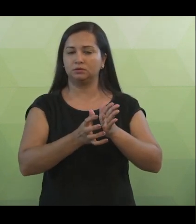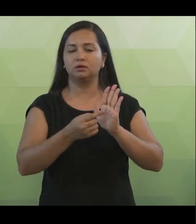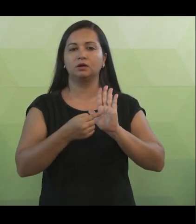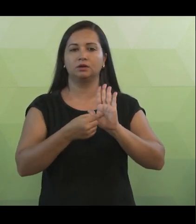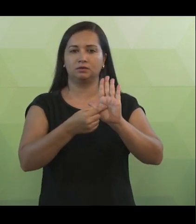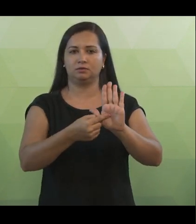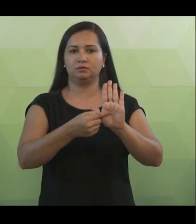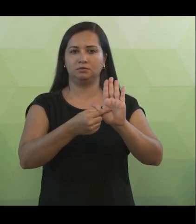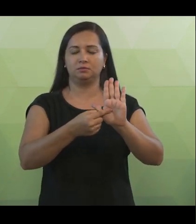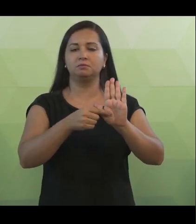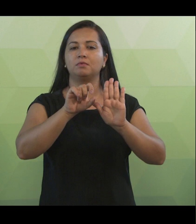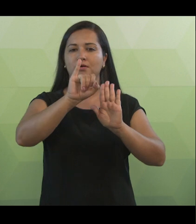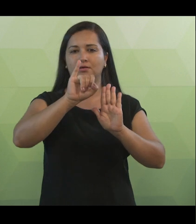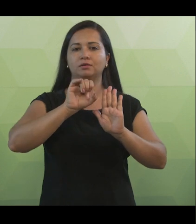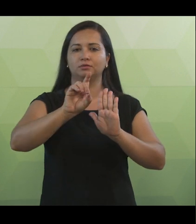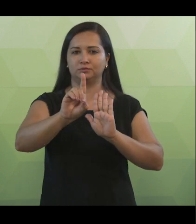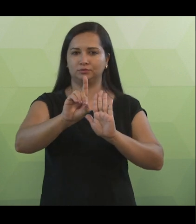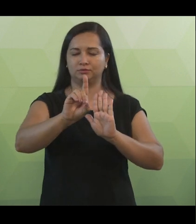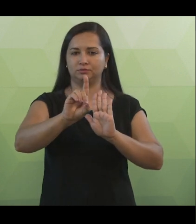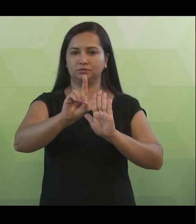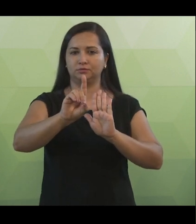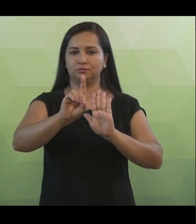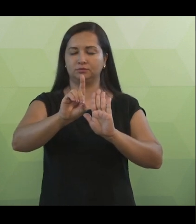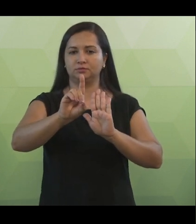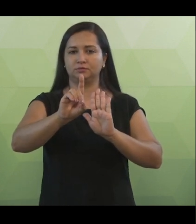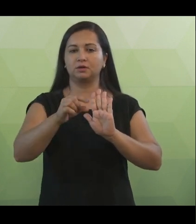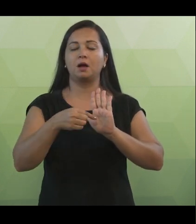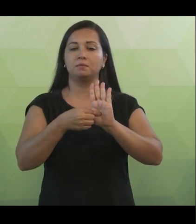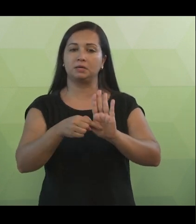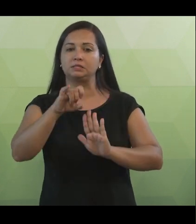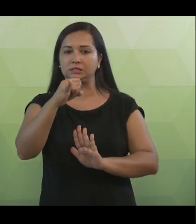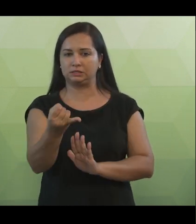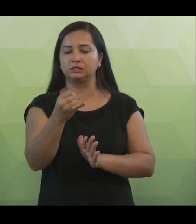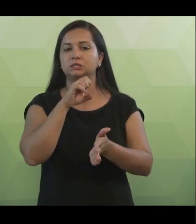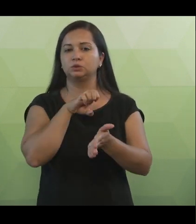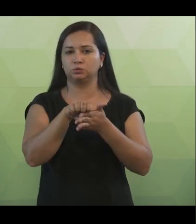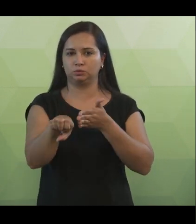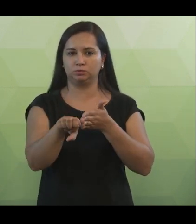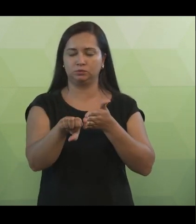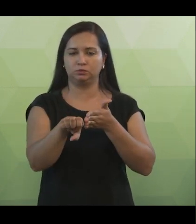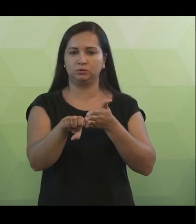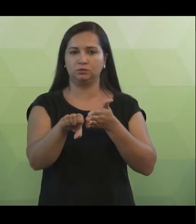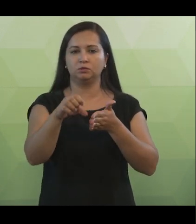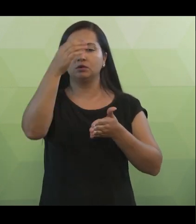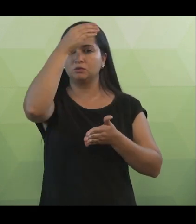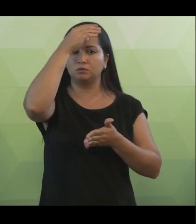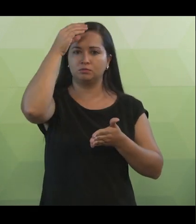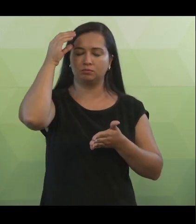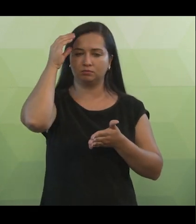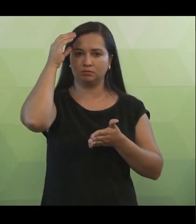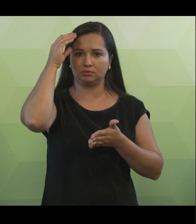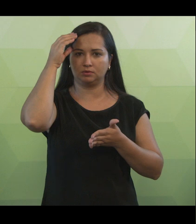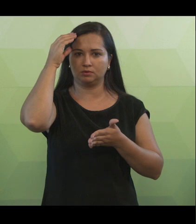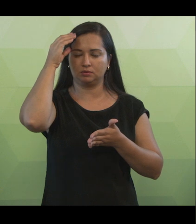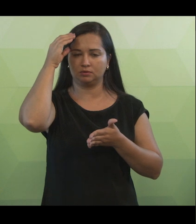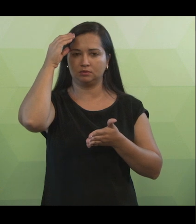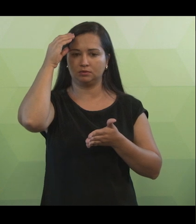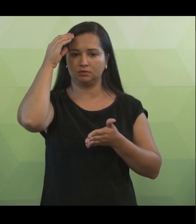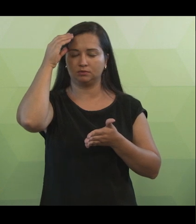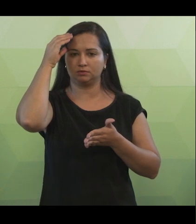o ID para fazer a exclusão de um cliente pelo seu